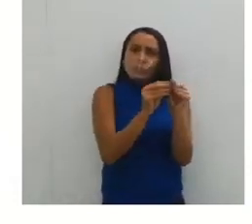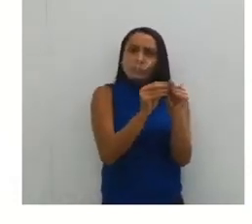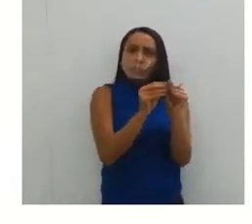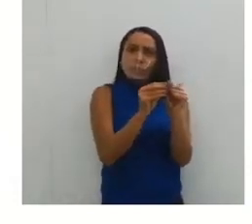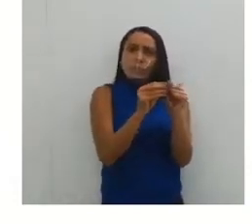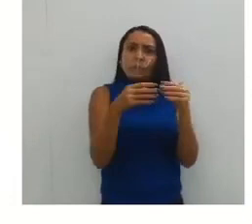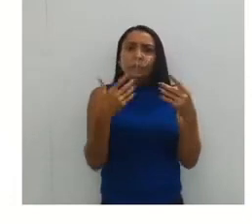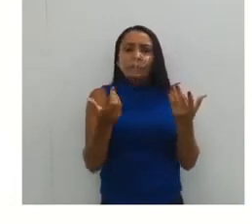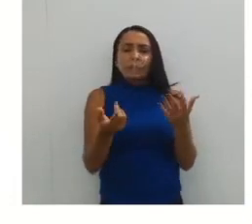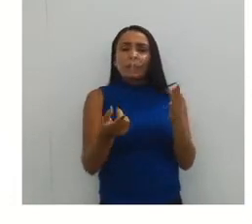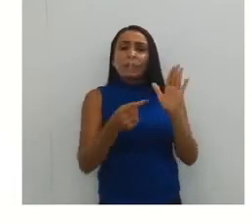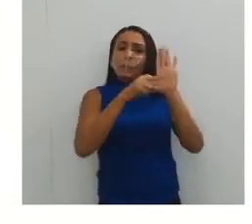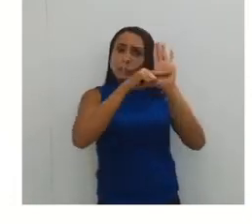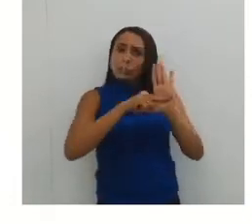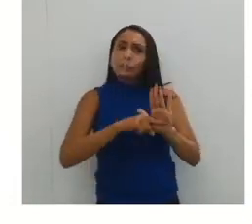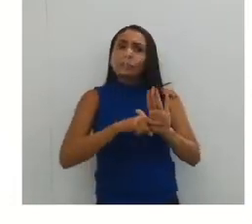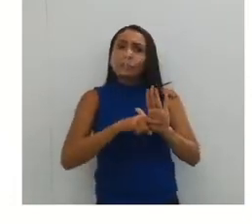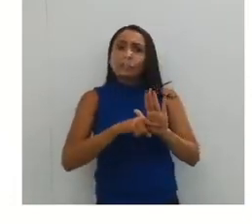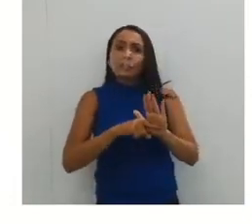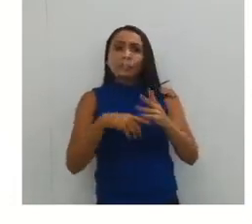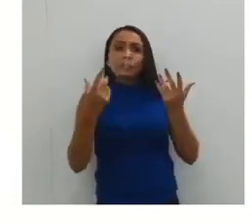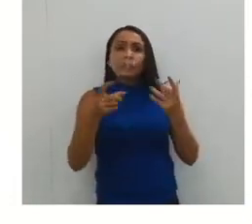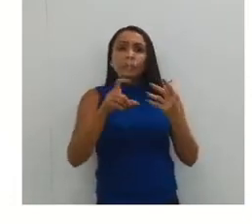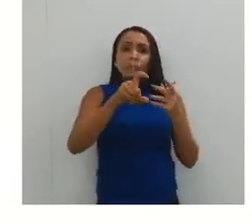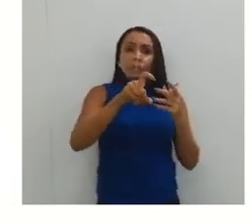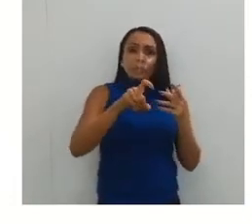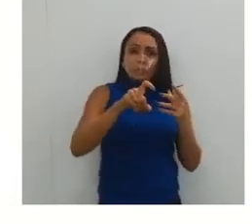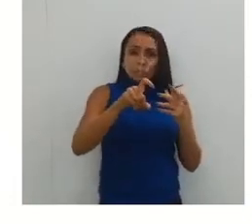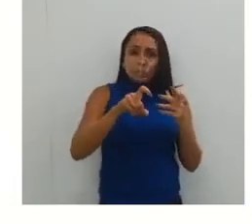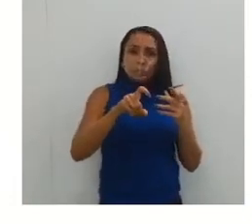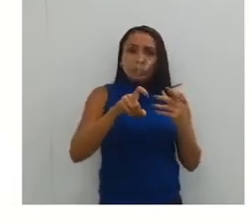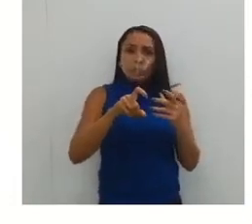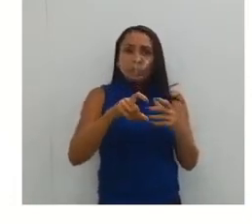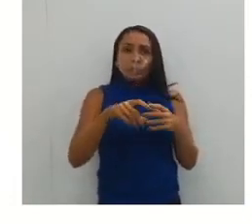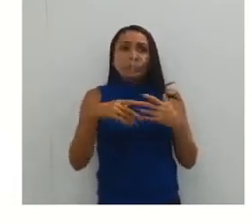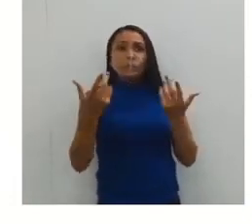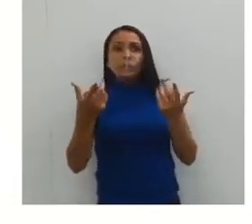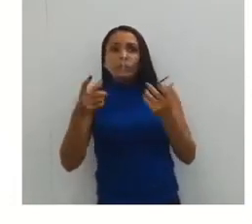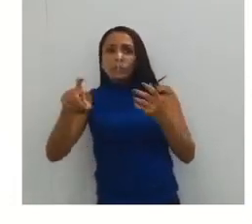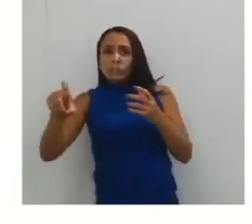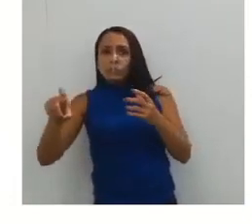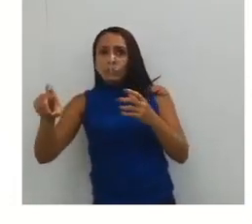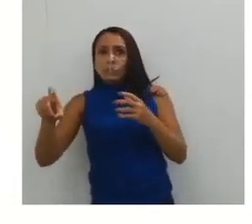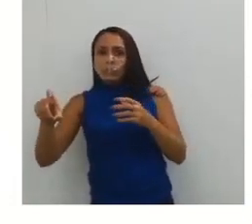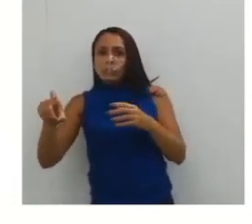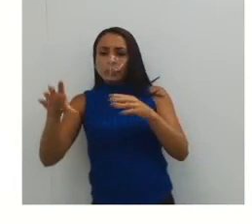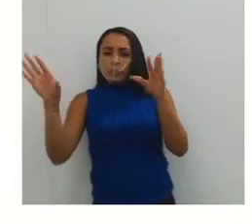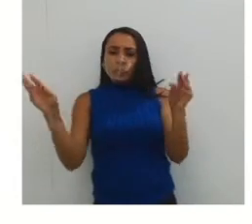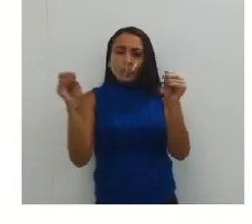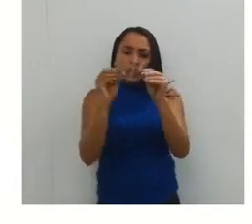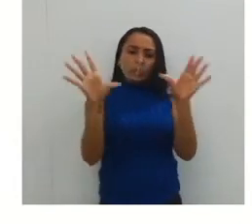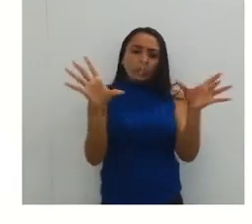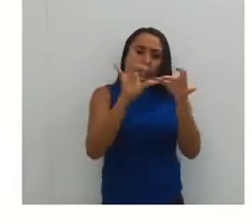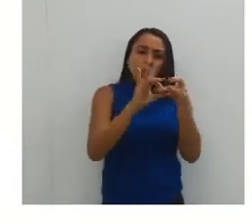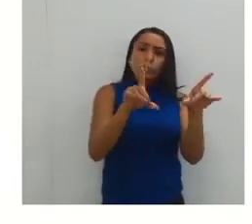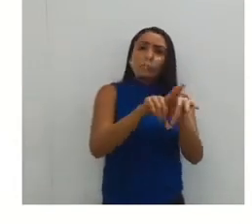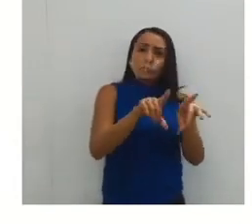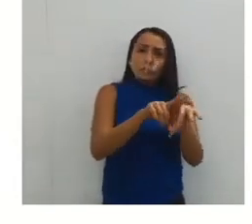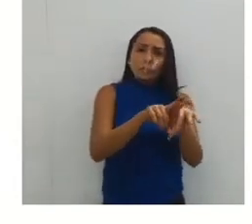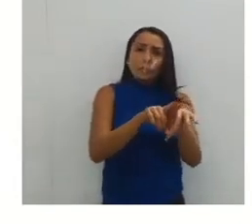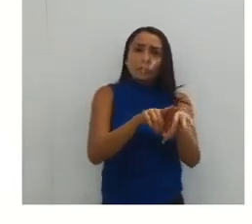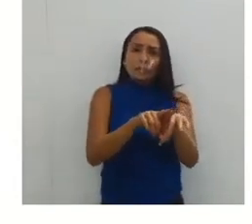e subtração. O x, quem tem o x, conversa com quem tem o x. E quem não tem nada, conversa com quem não tem